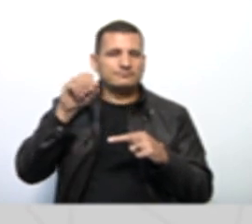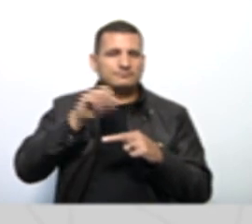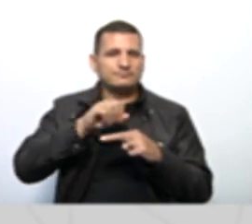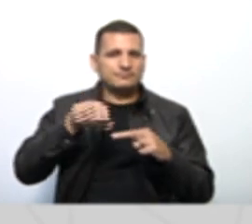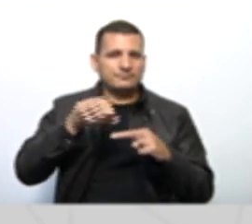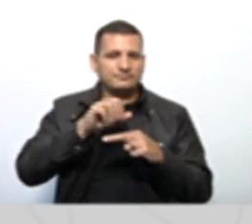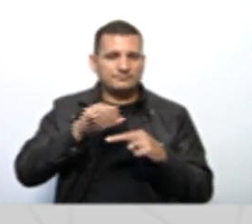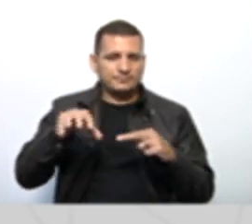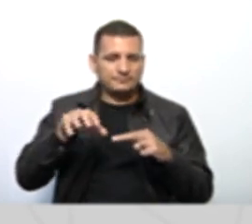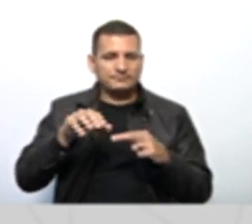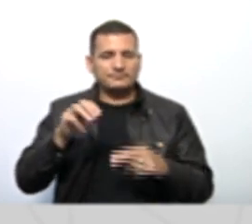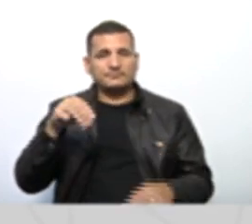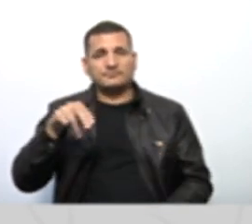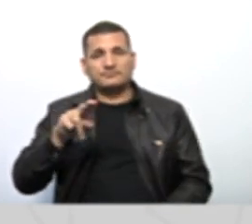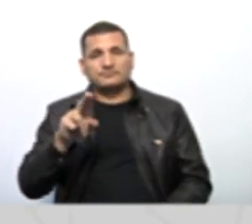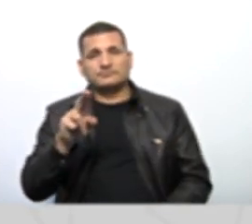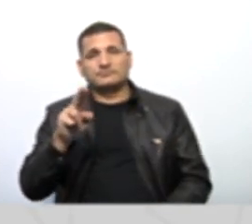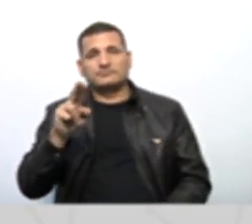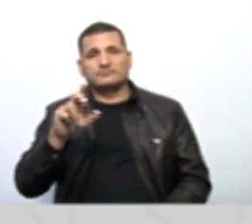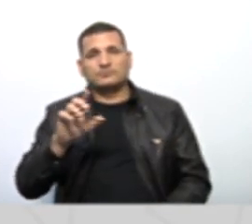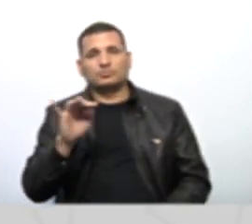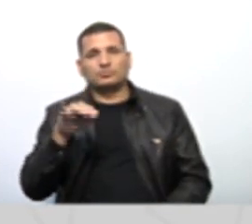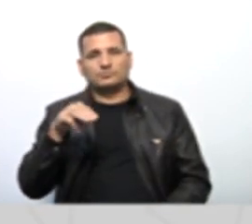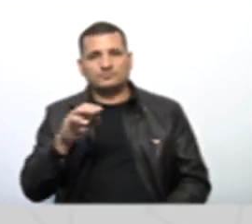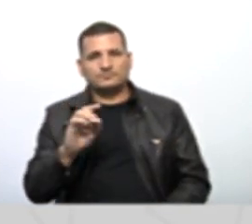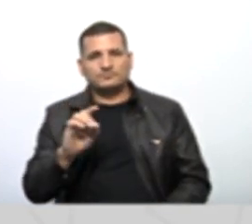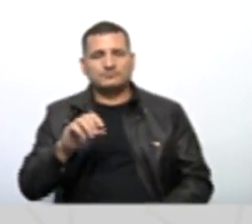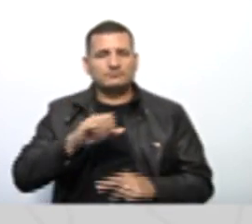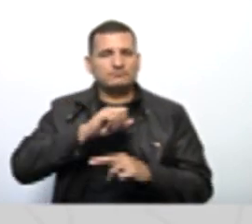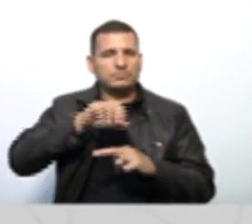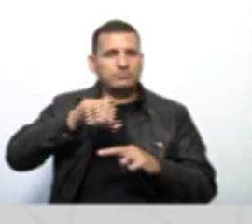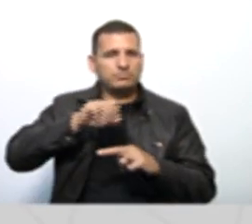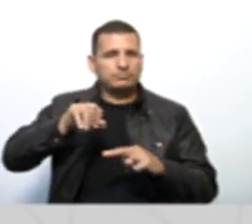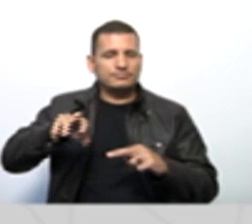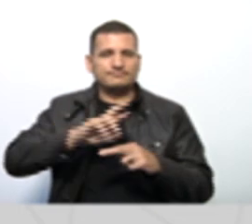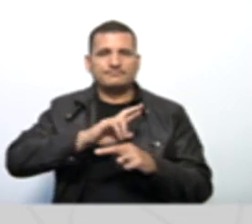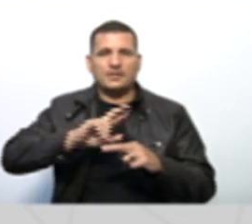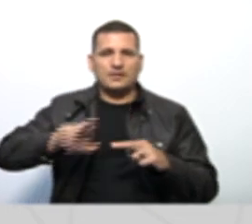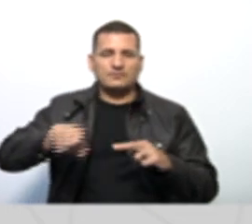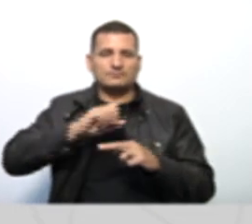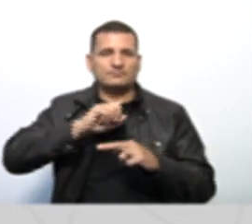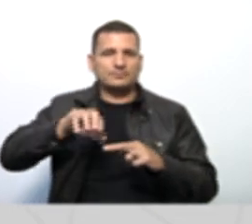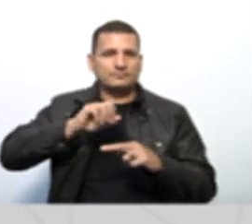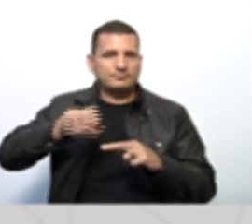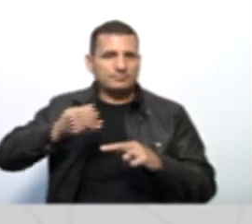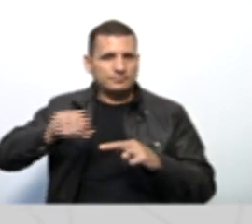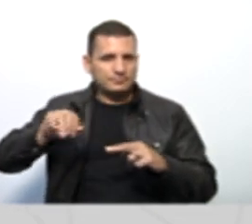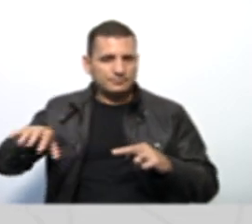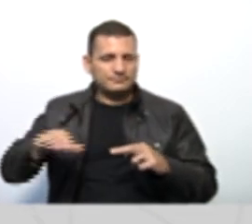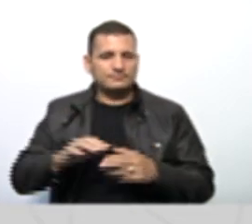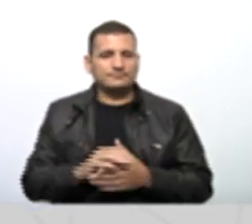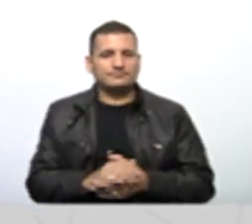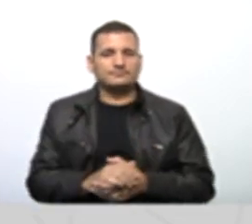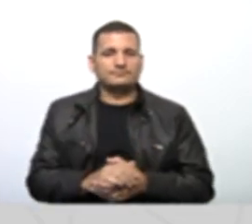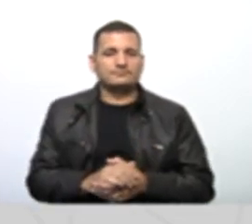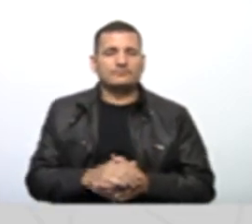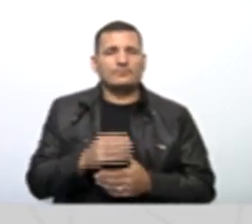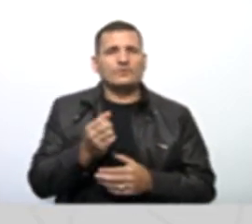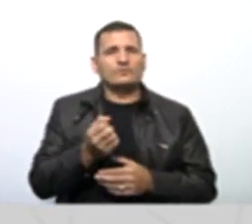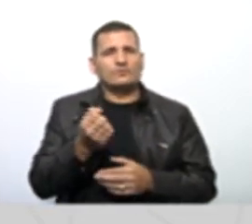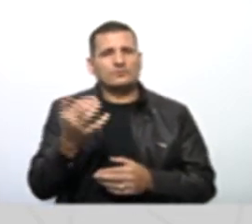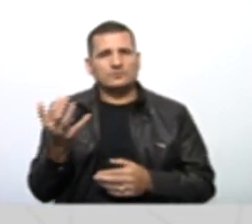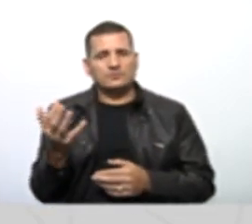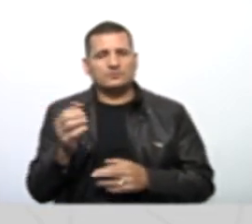último modo vários feixes de luz pessoal transmitindo no cabo essa questão de quantidade de peixe